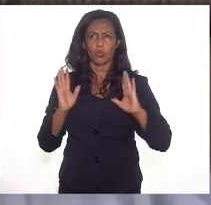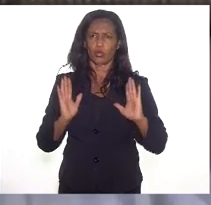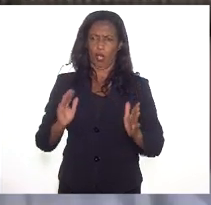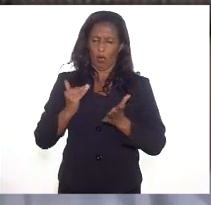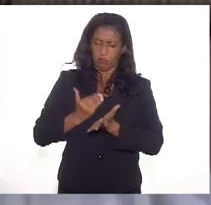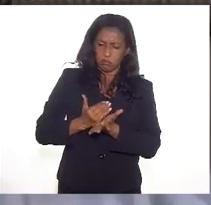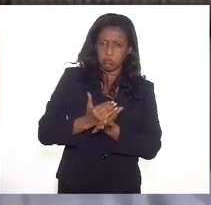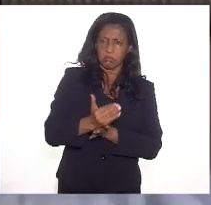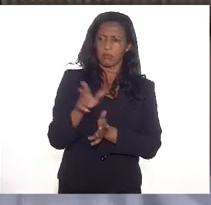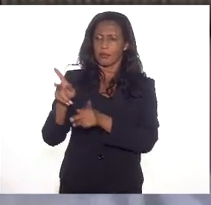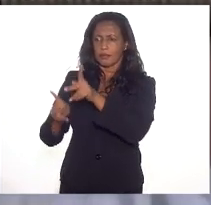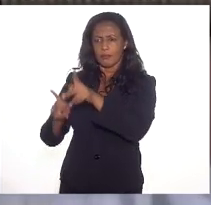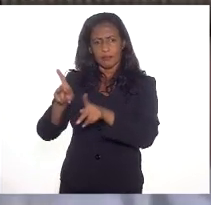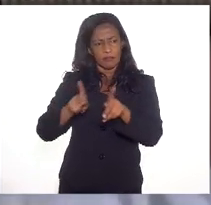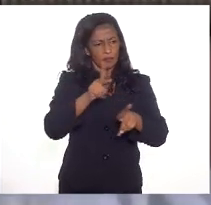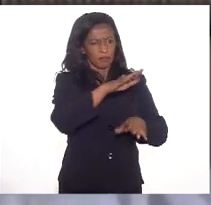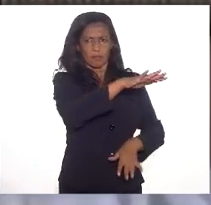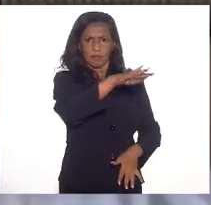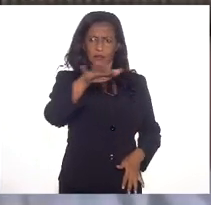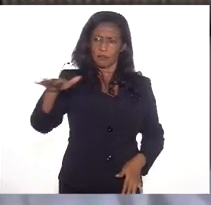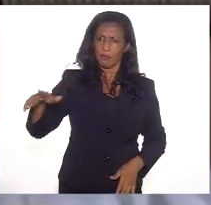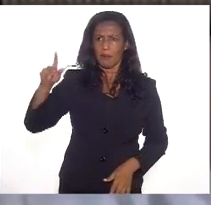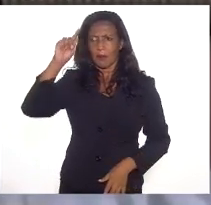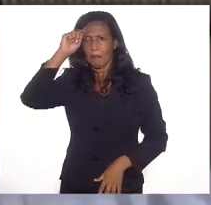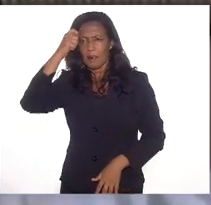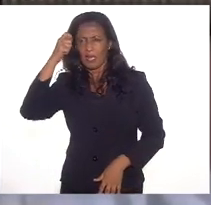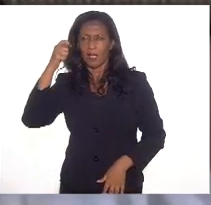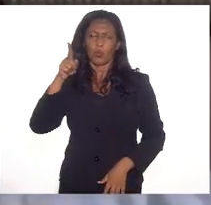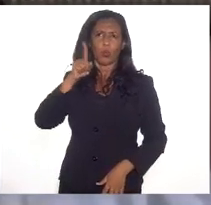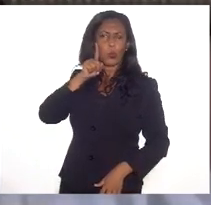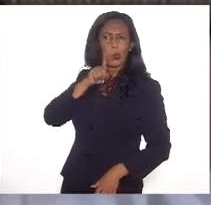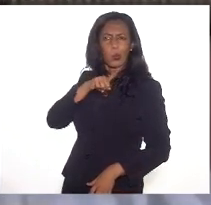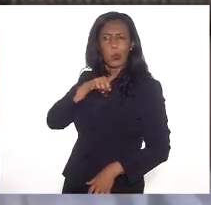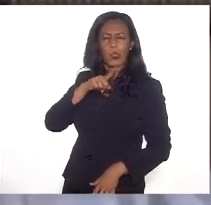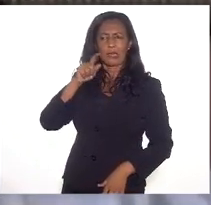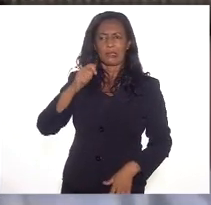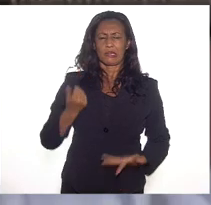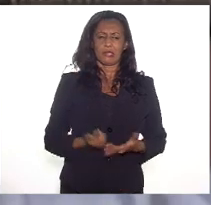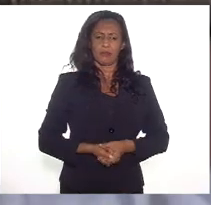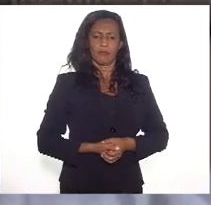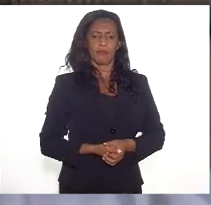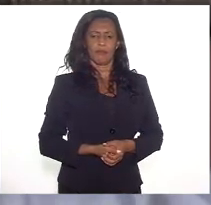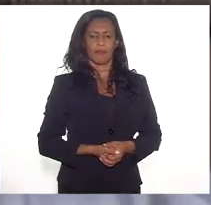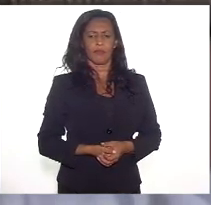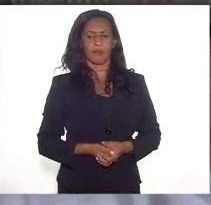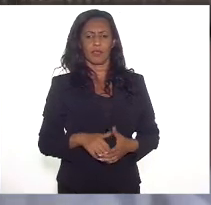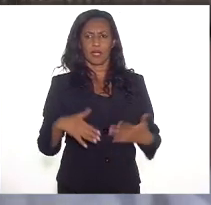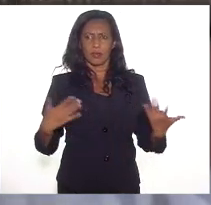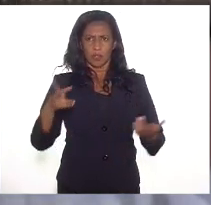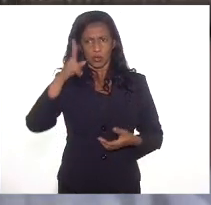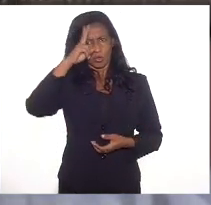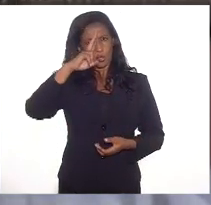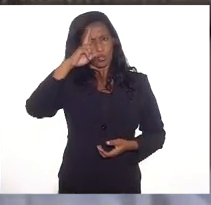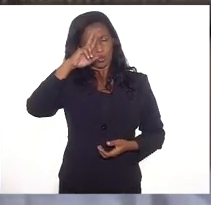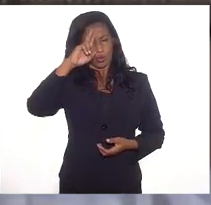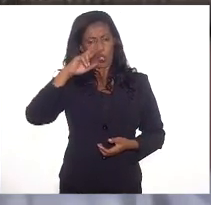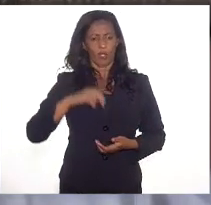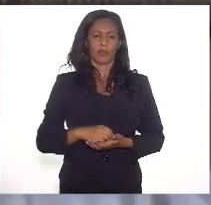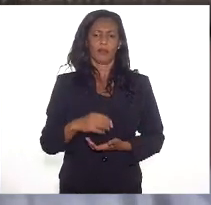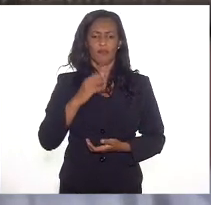partir das populações pretas e pardas, negras no mundo, que são historicamente em